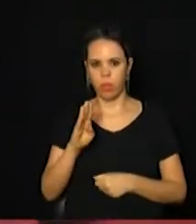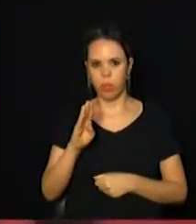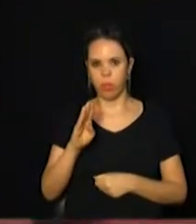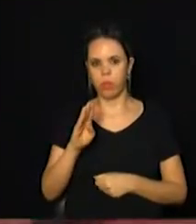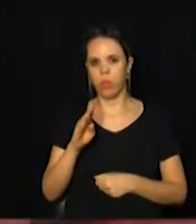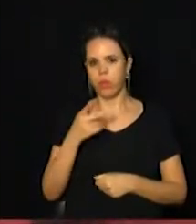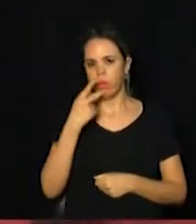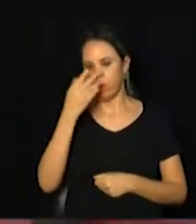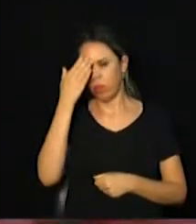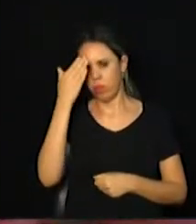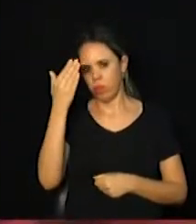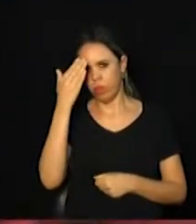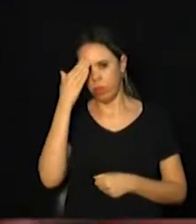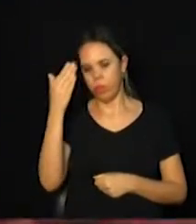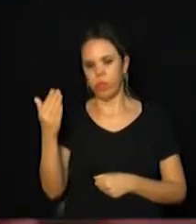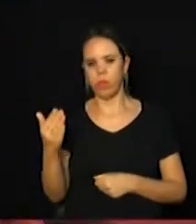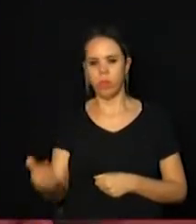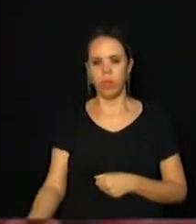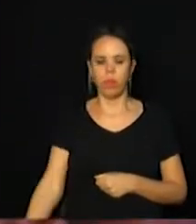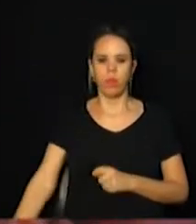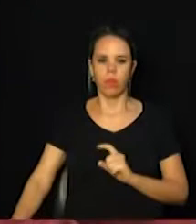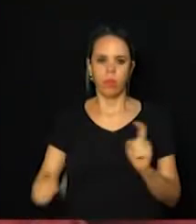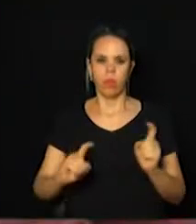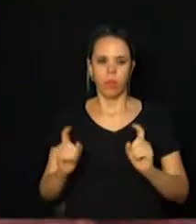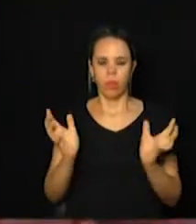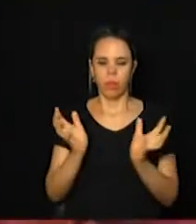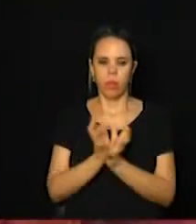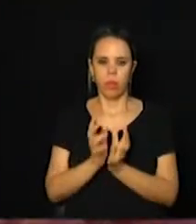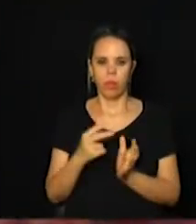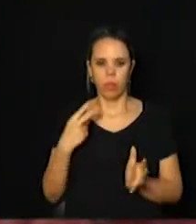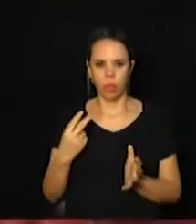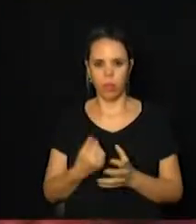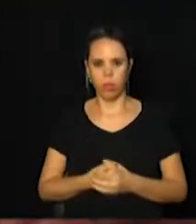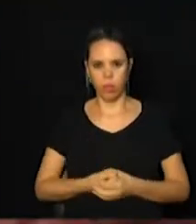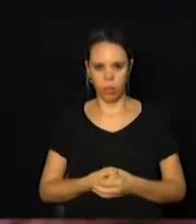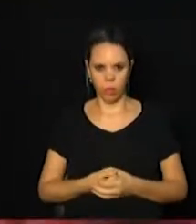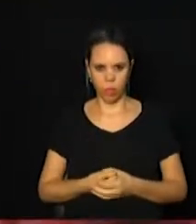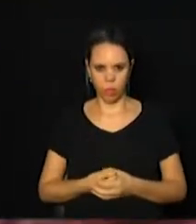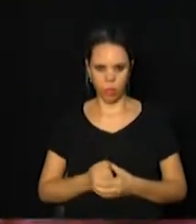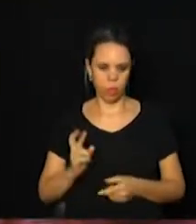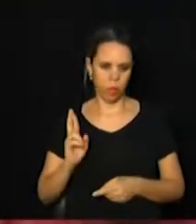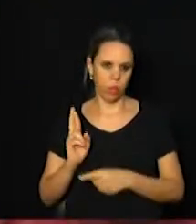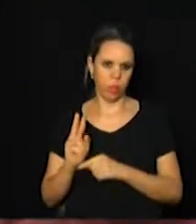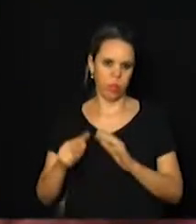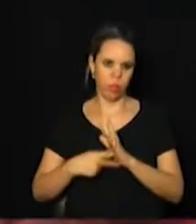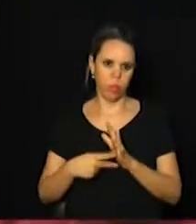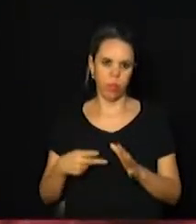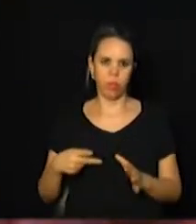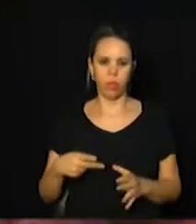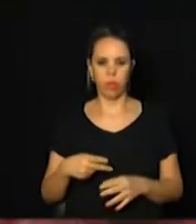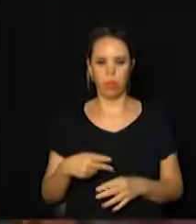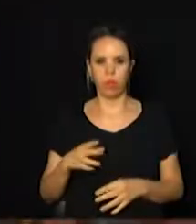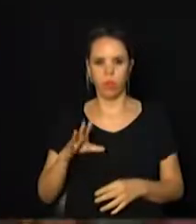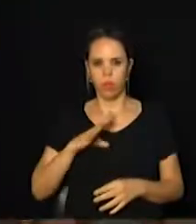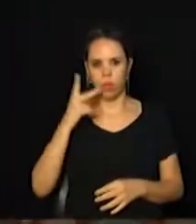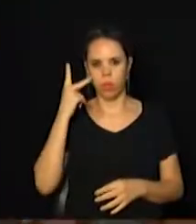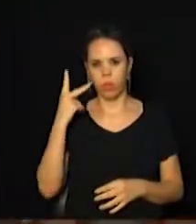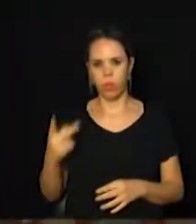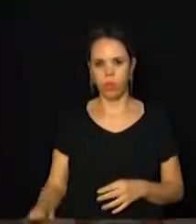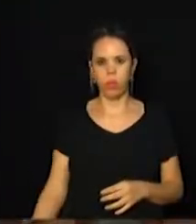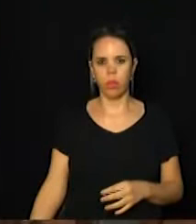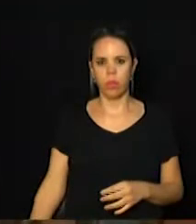que vai agradecer aqui ó a reunião da frente parlamentar onde ele representa o sindicato frentistas da capital de São